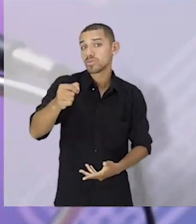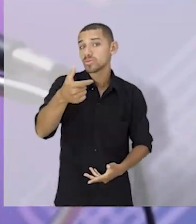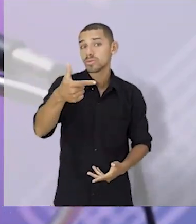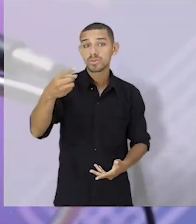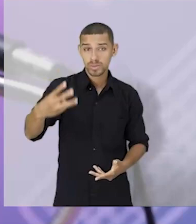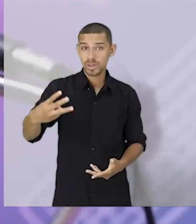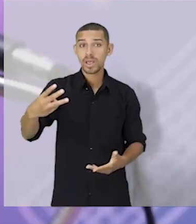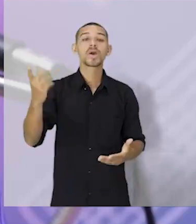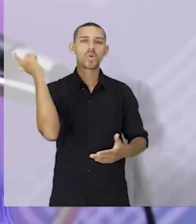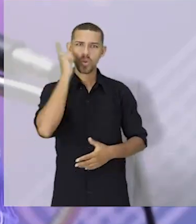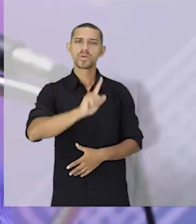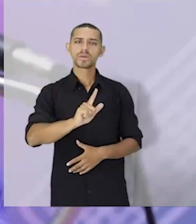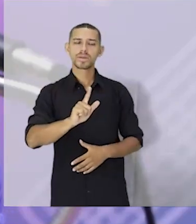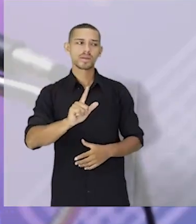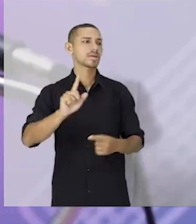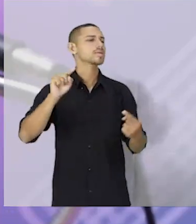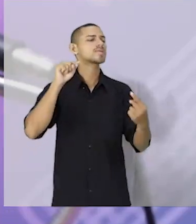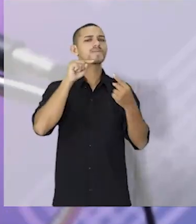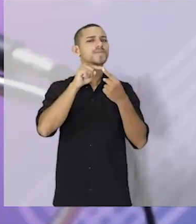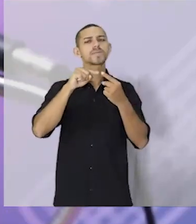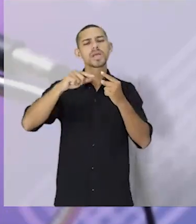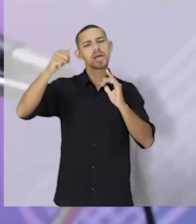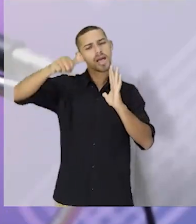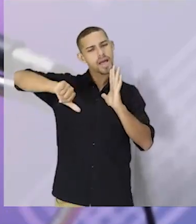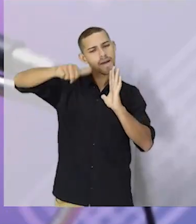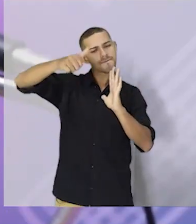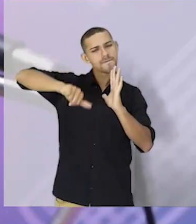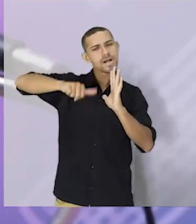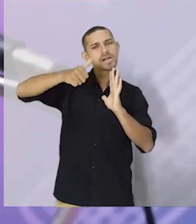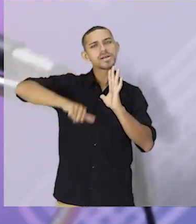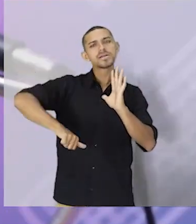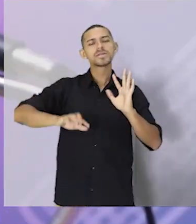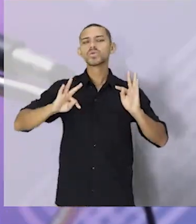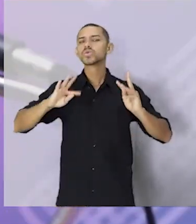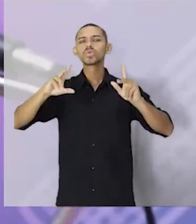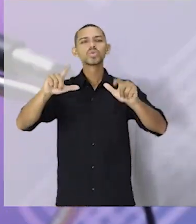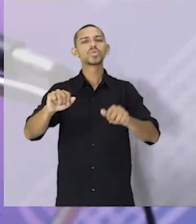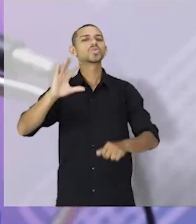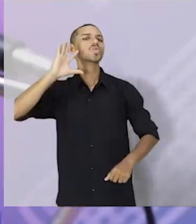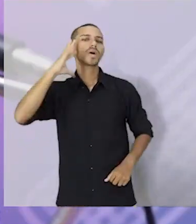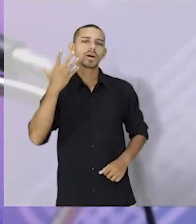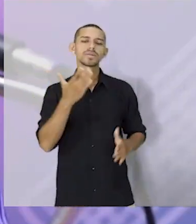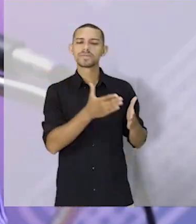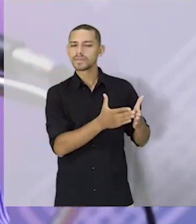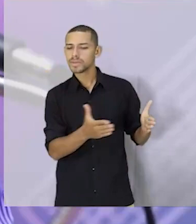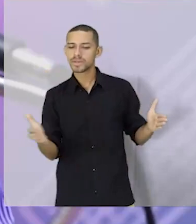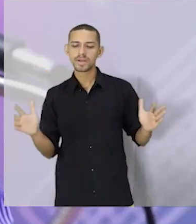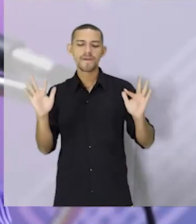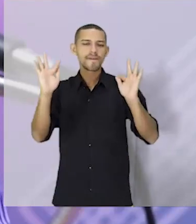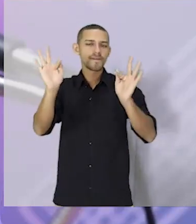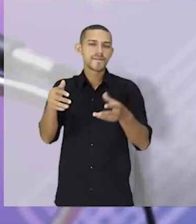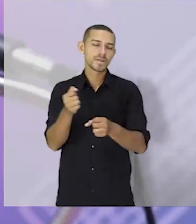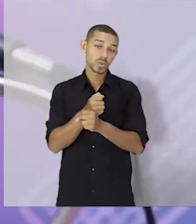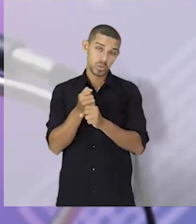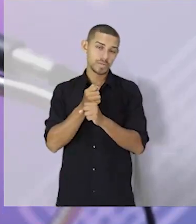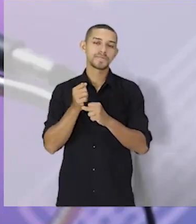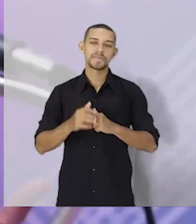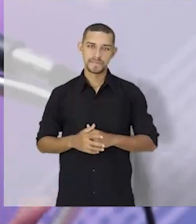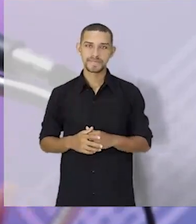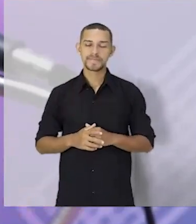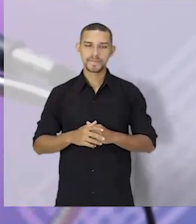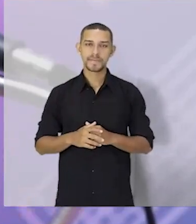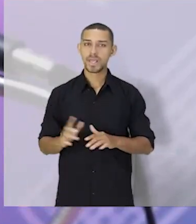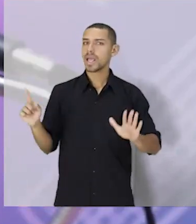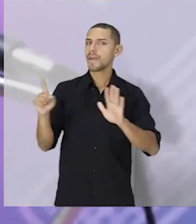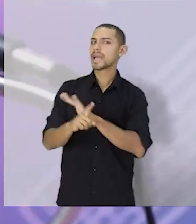é uma questão de você fazer uma avaliação de tudo que você passou até o finalzinho do ano. Essa questão